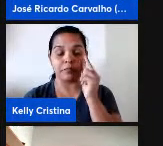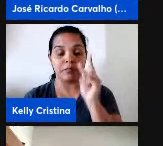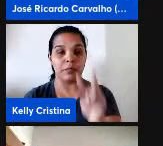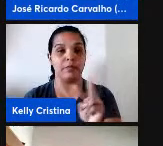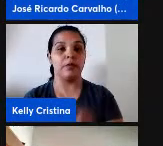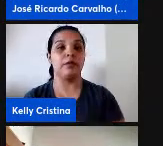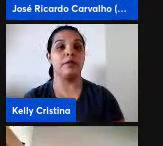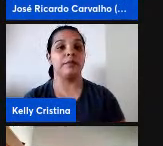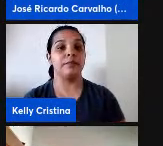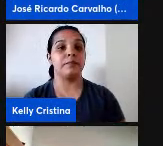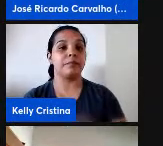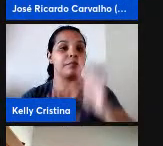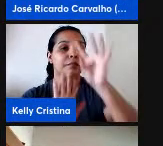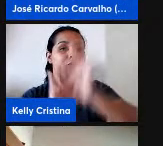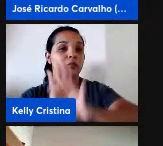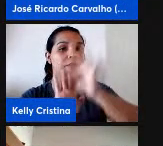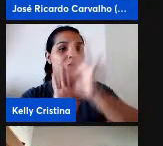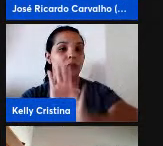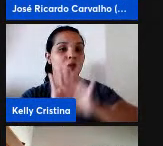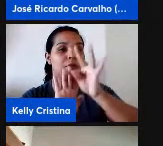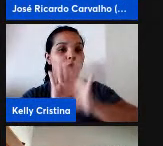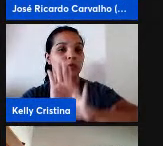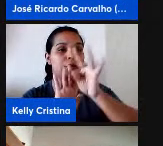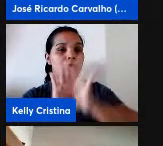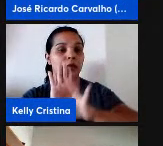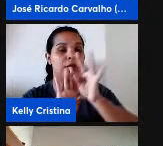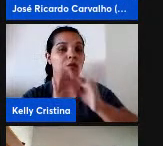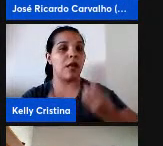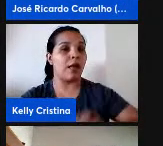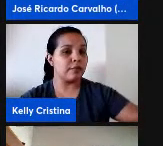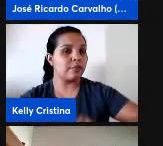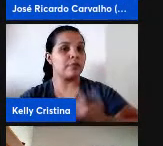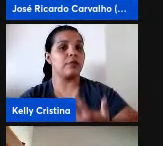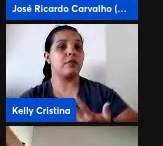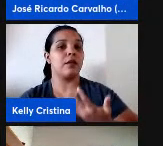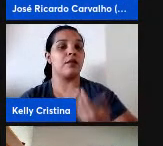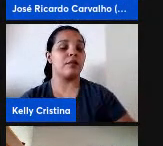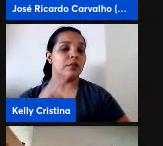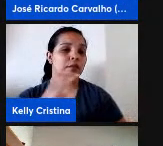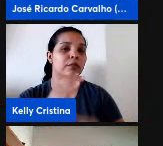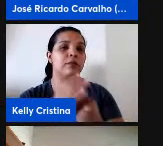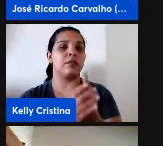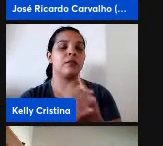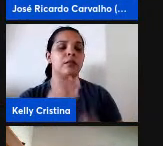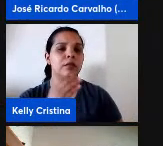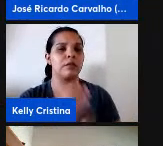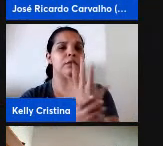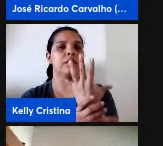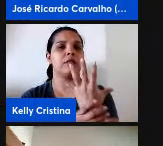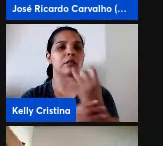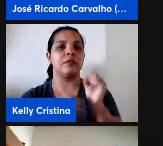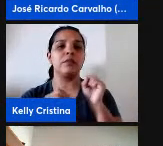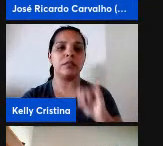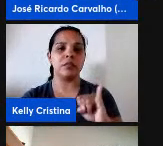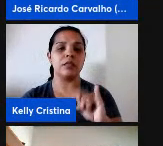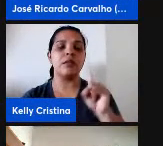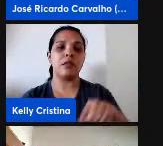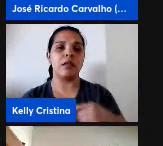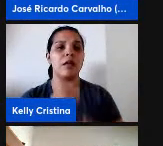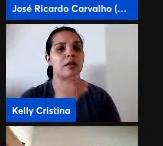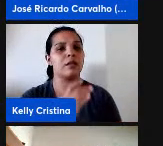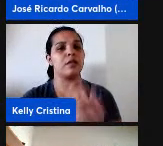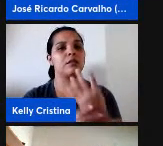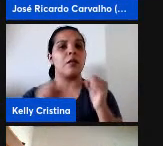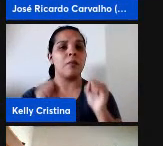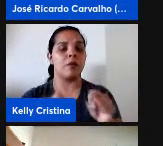daqui a pouco, um texto que a gente vai ver a expressão criativa. Mas a gente vai pensar se ela é, de fato, tão criativa assim ou se a gente pode